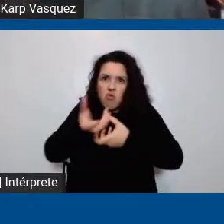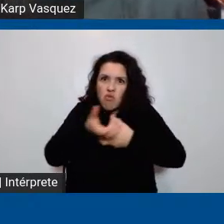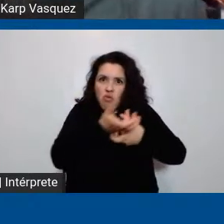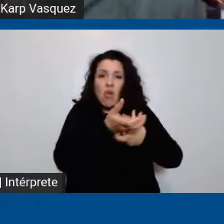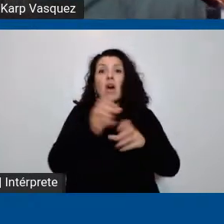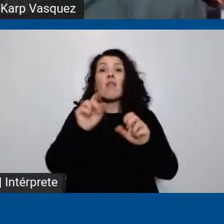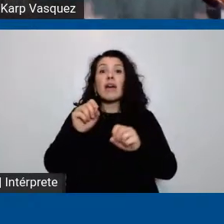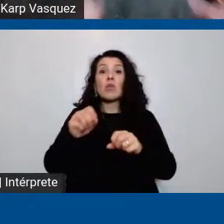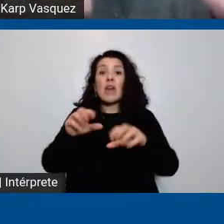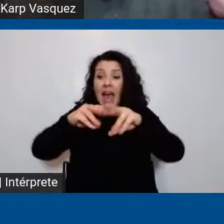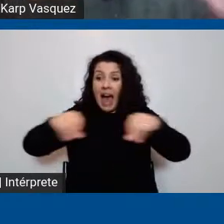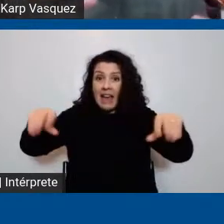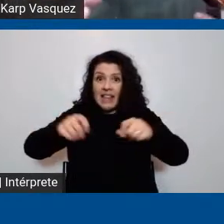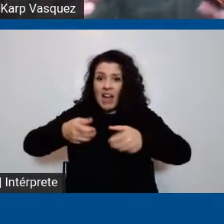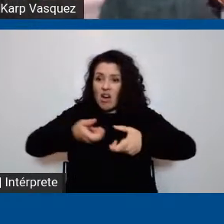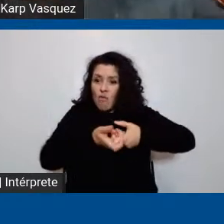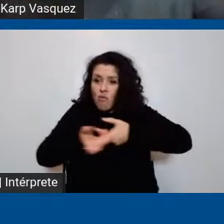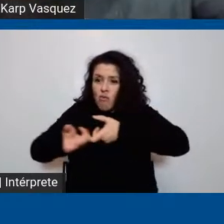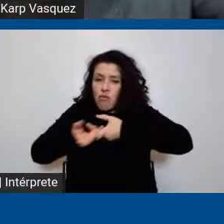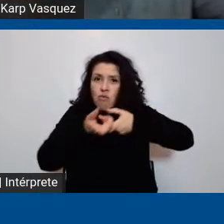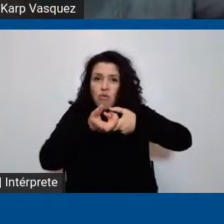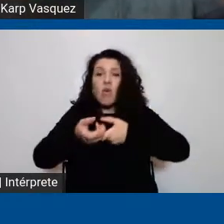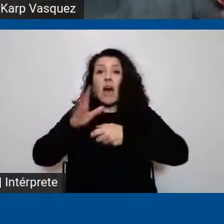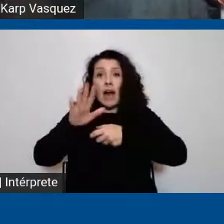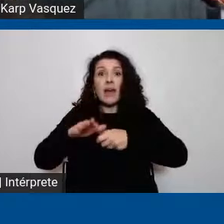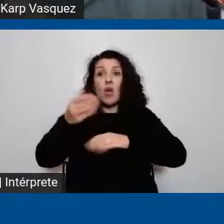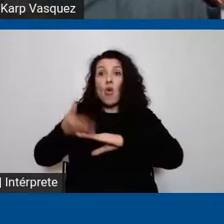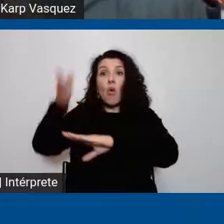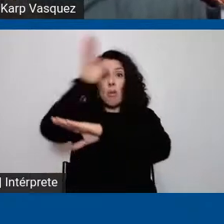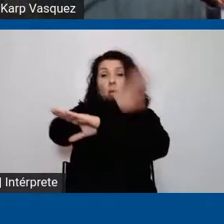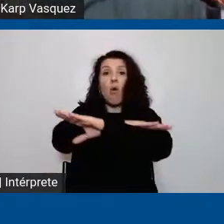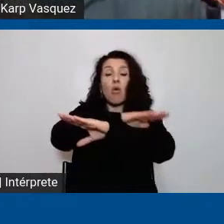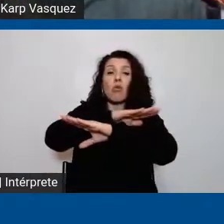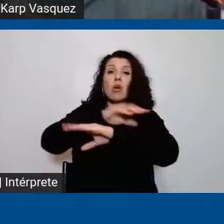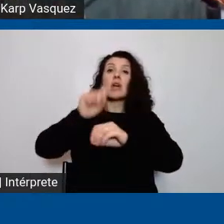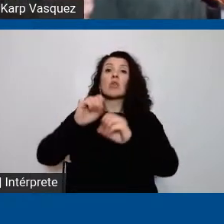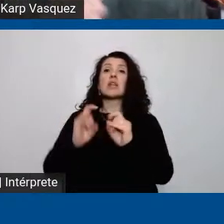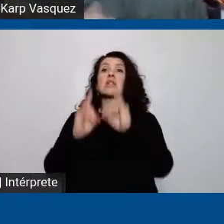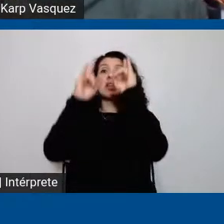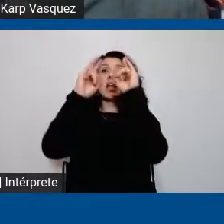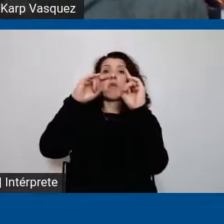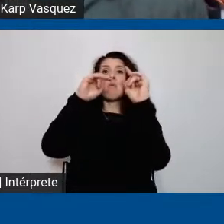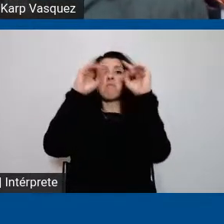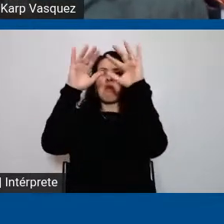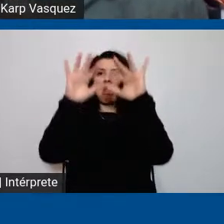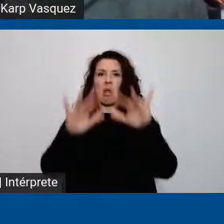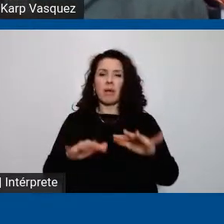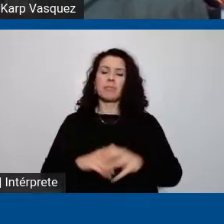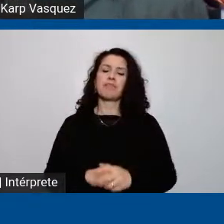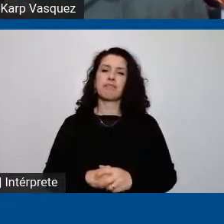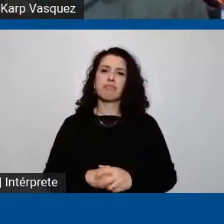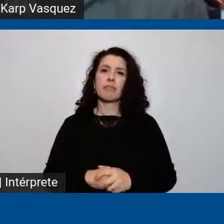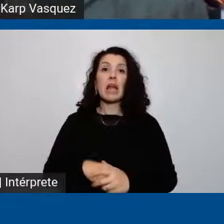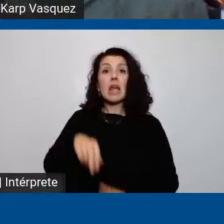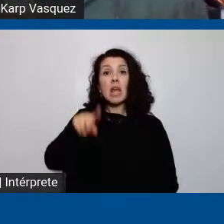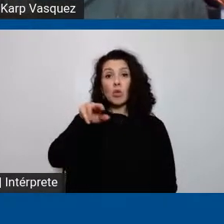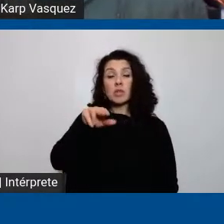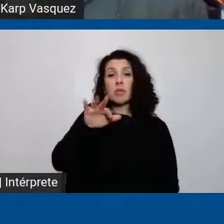erodindo ali o morro, e aí os prédios tombam, né? E os irmãos